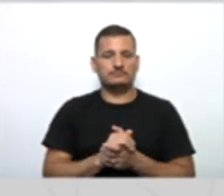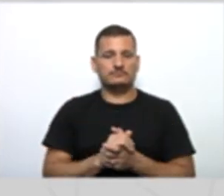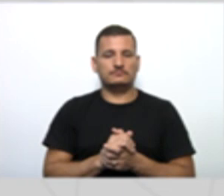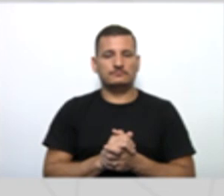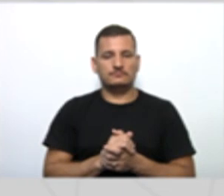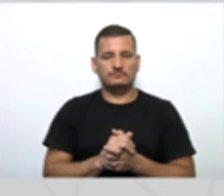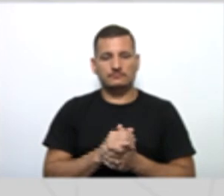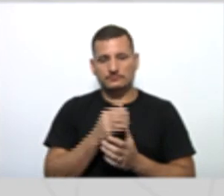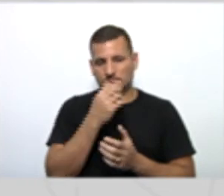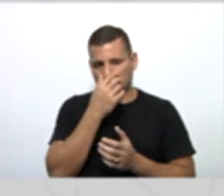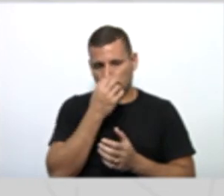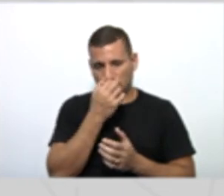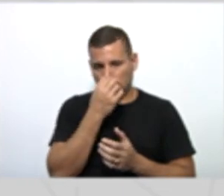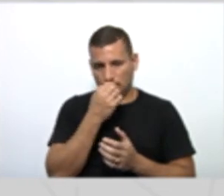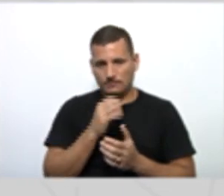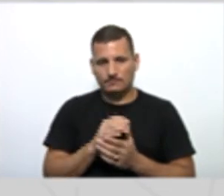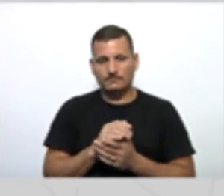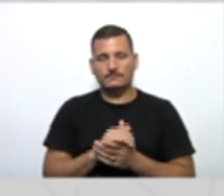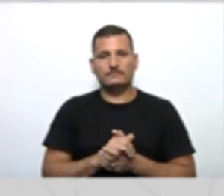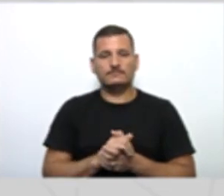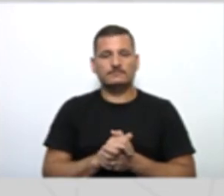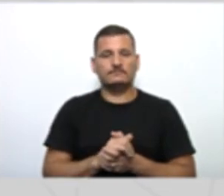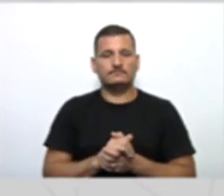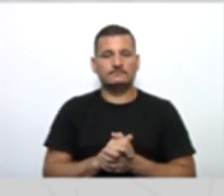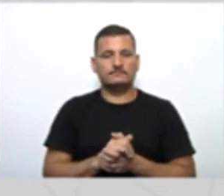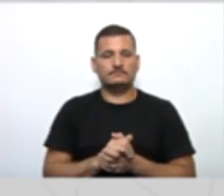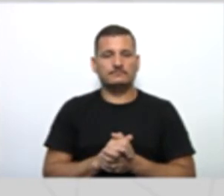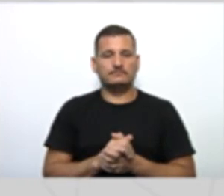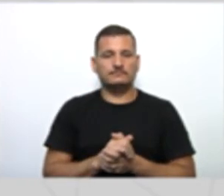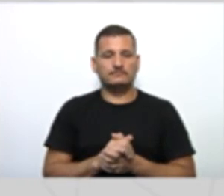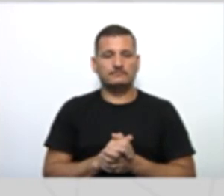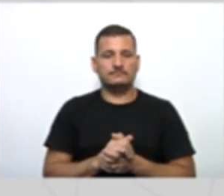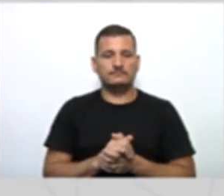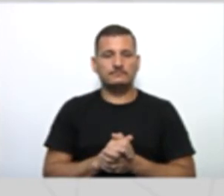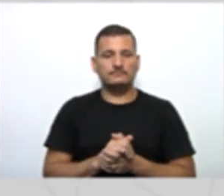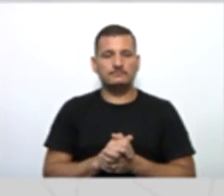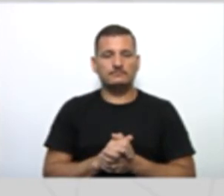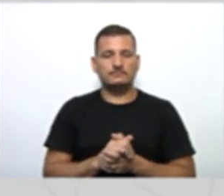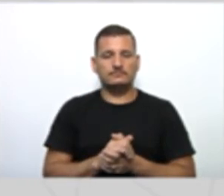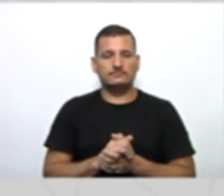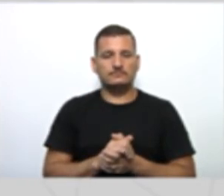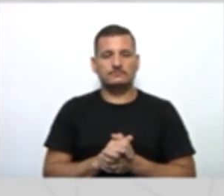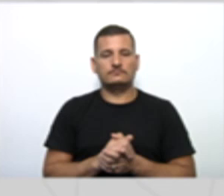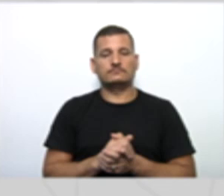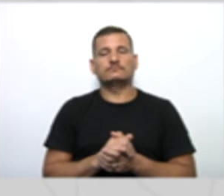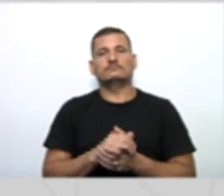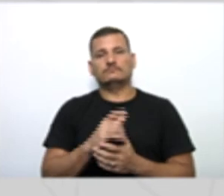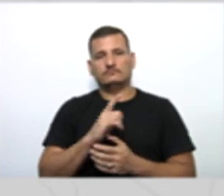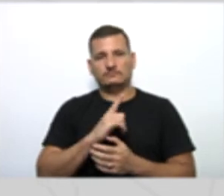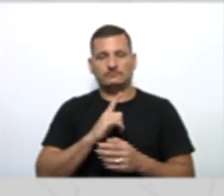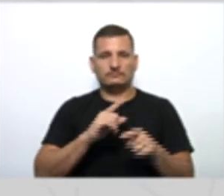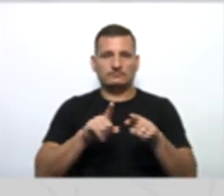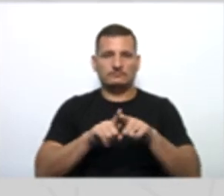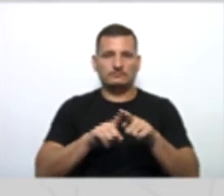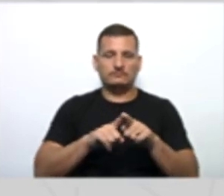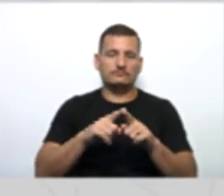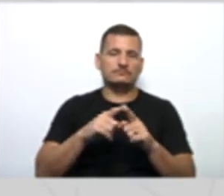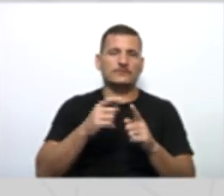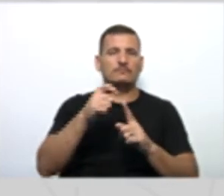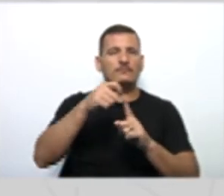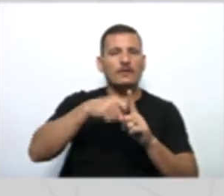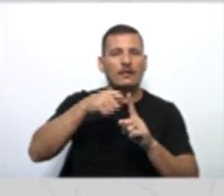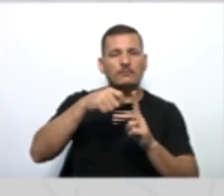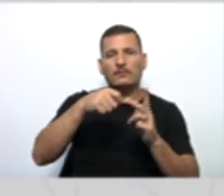variar bastante, mas é sempre em forma de tabela. Além disso, eu tenho o cronograma de execução, que eu